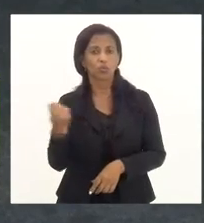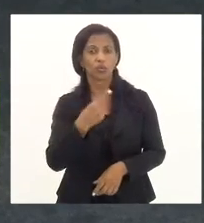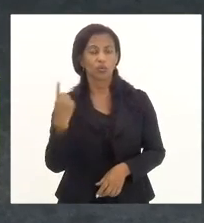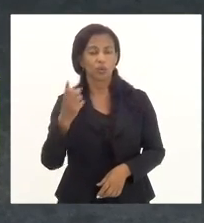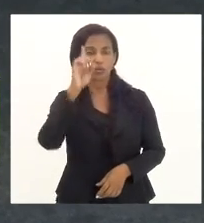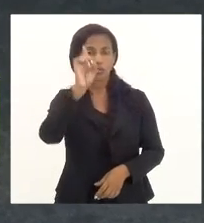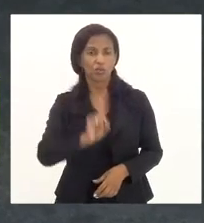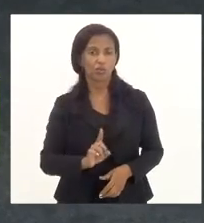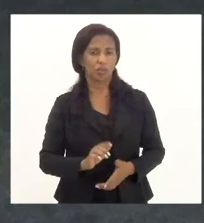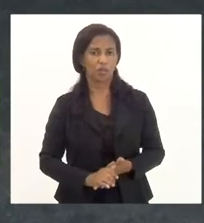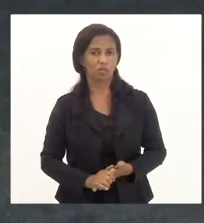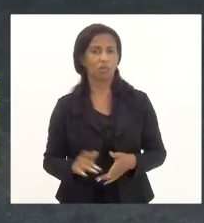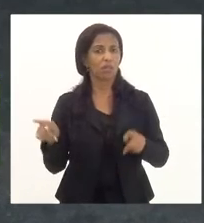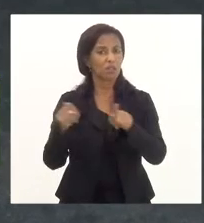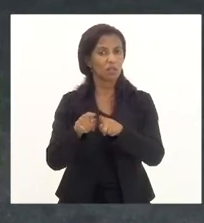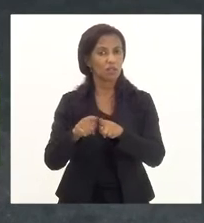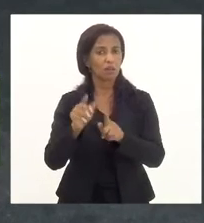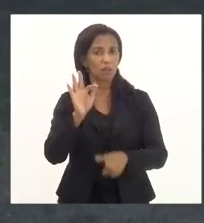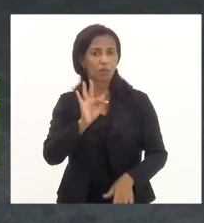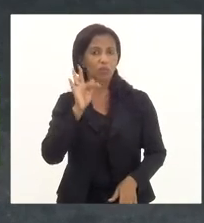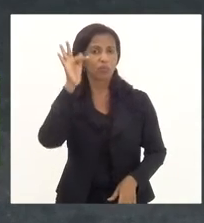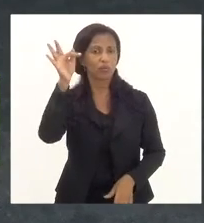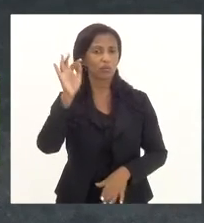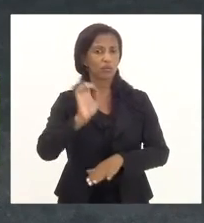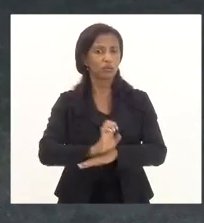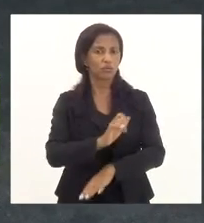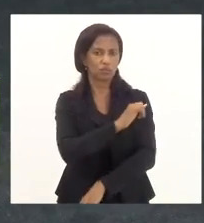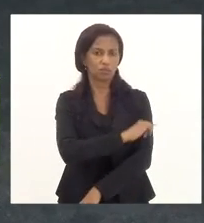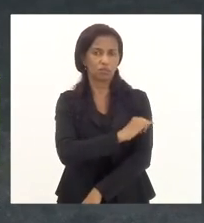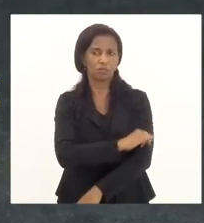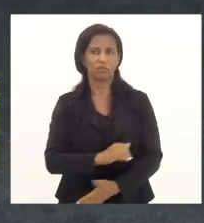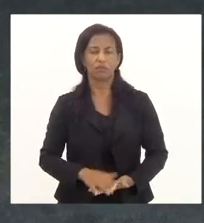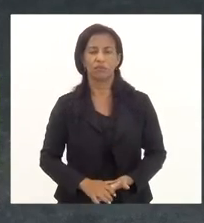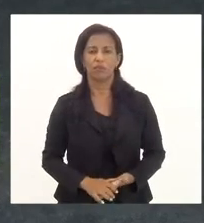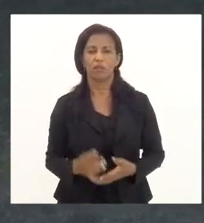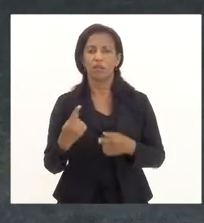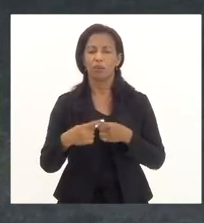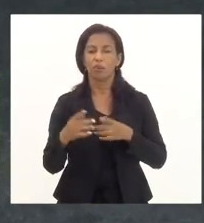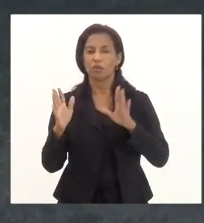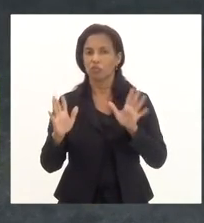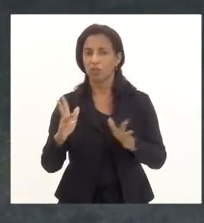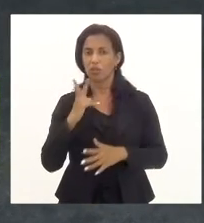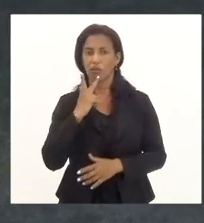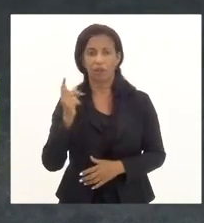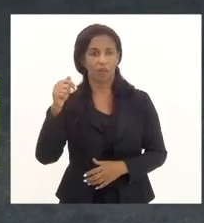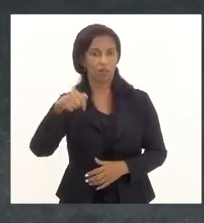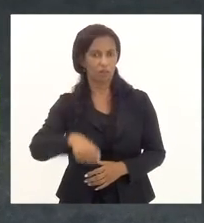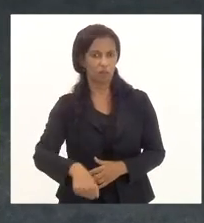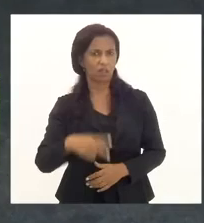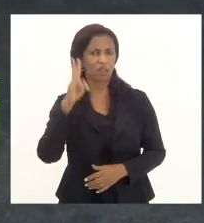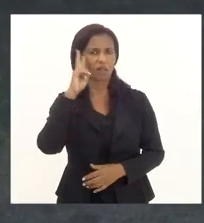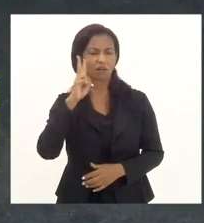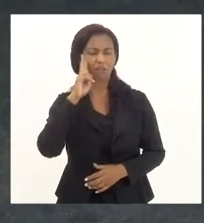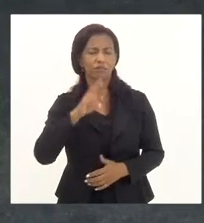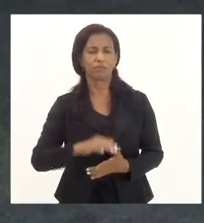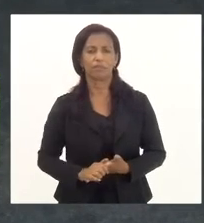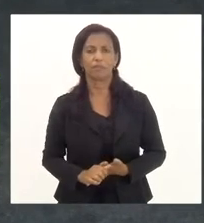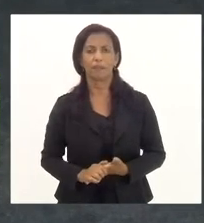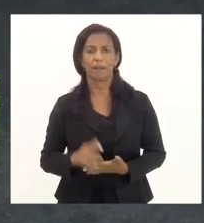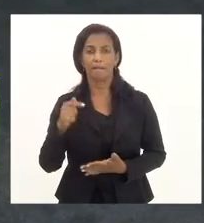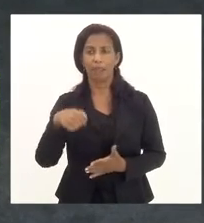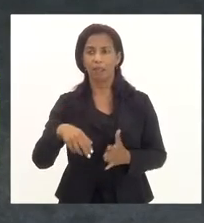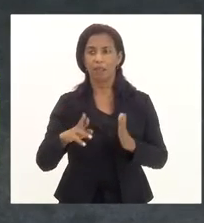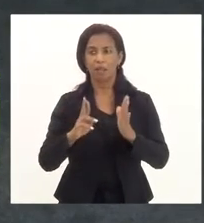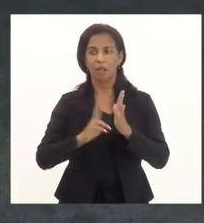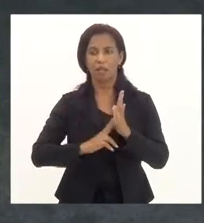os nossos direitos e até mesmo futuro do Estado do Rio de Janeiro não é porque já foi dito aqui o ressalto que